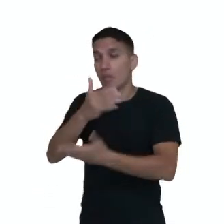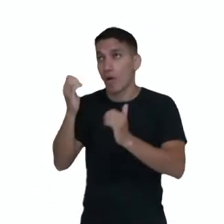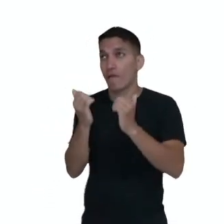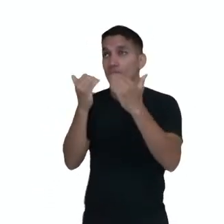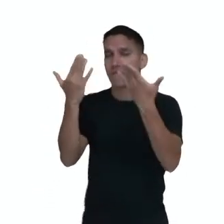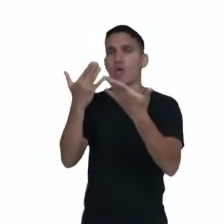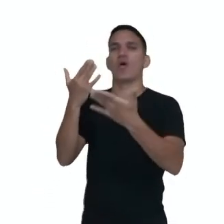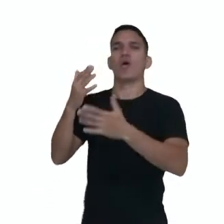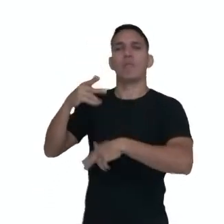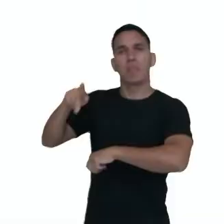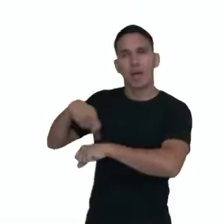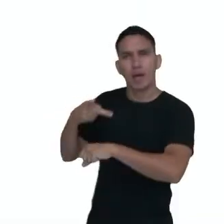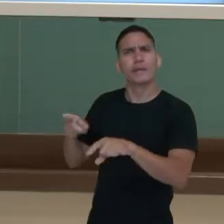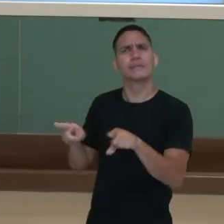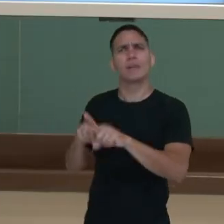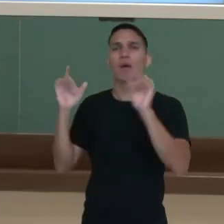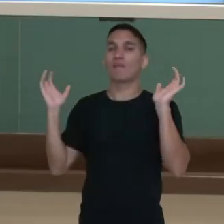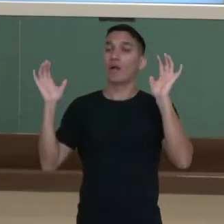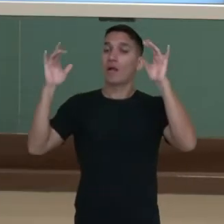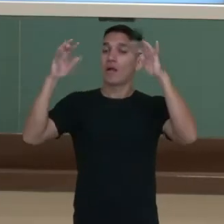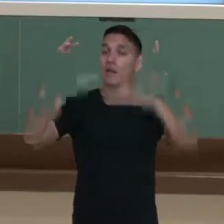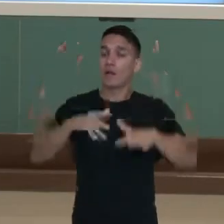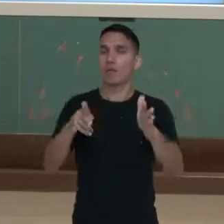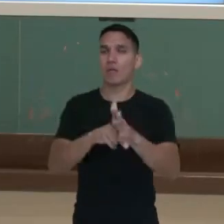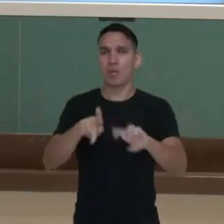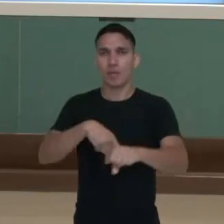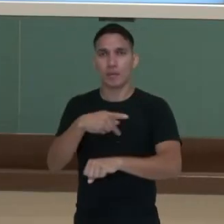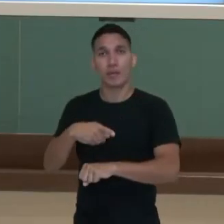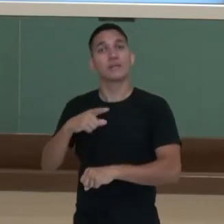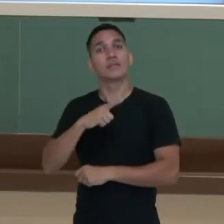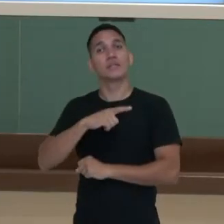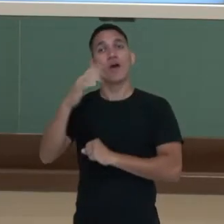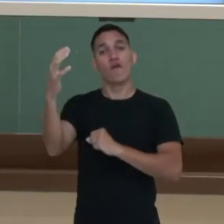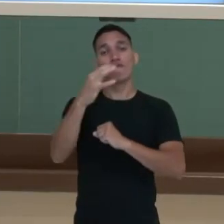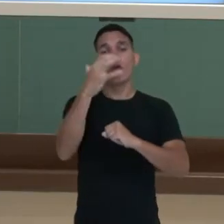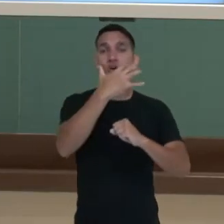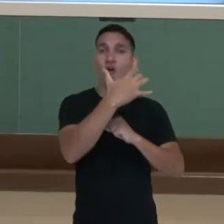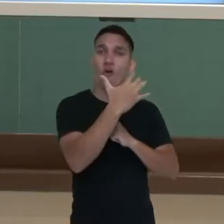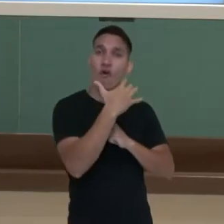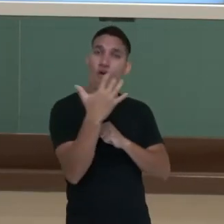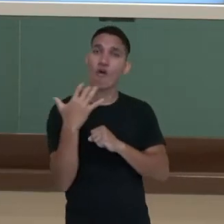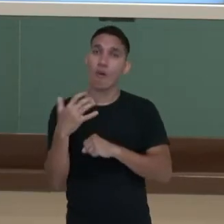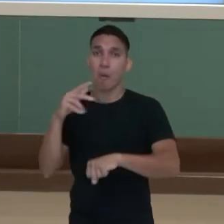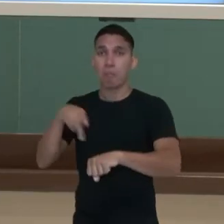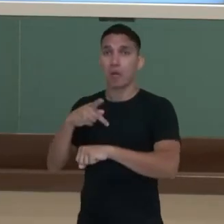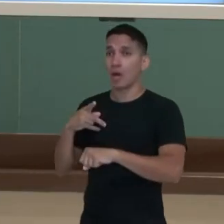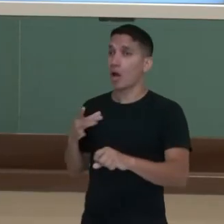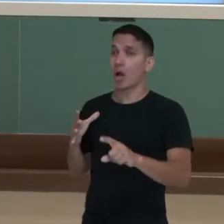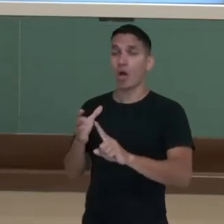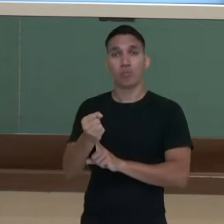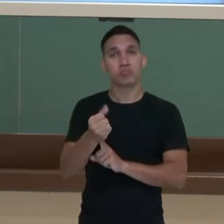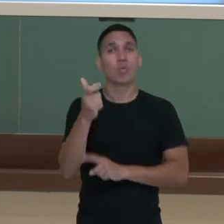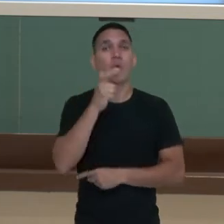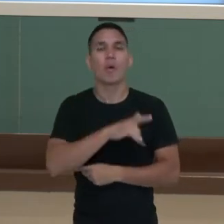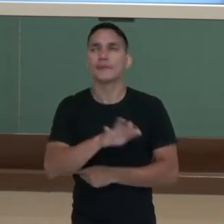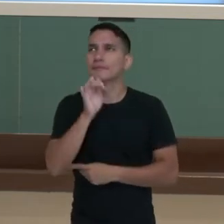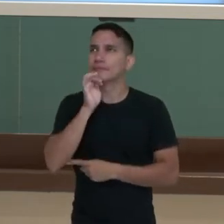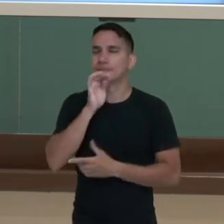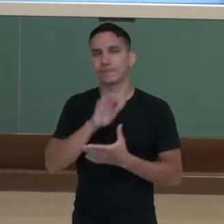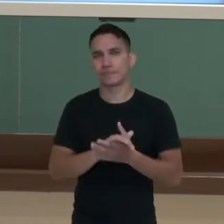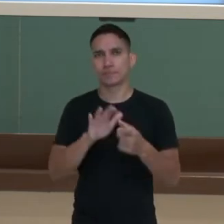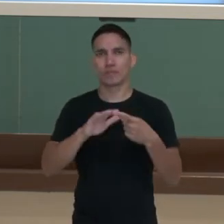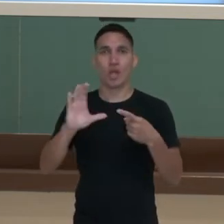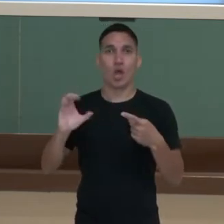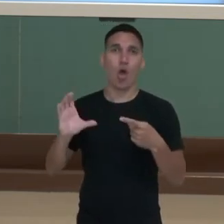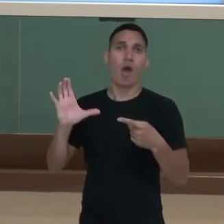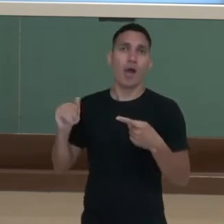grandes corporações internacionais que exercem inclusive influência sobre países inteiros, como por exemplo, a